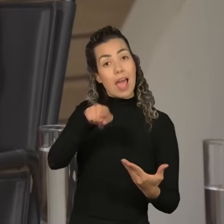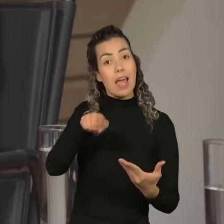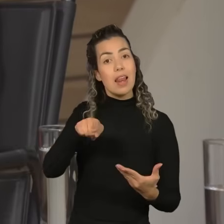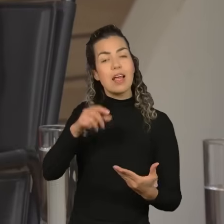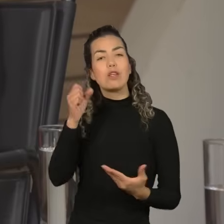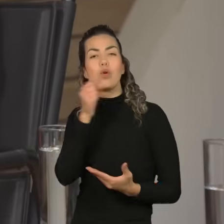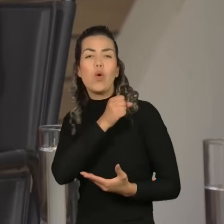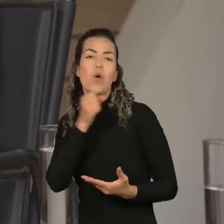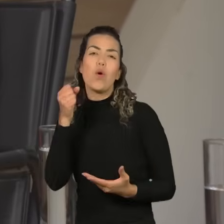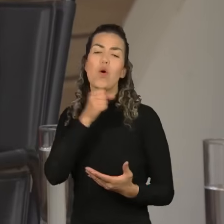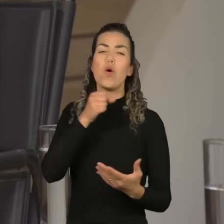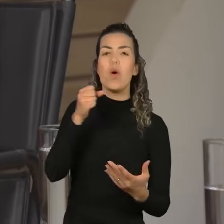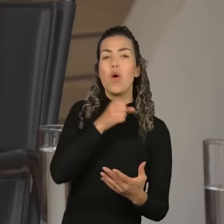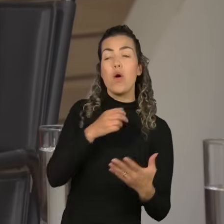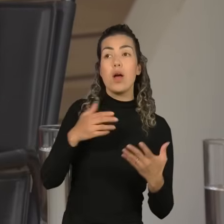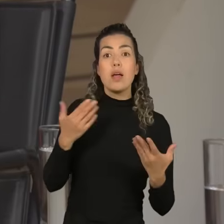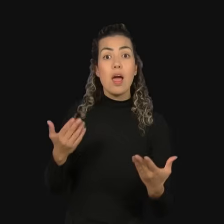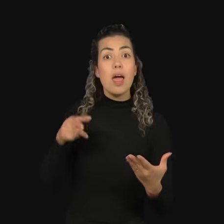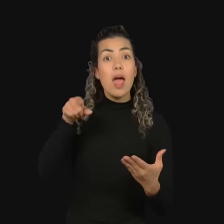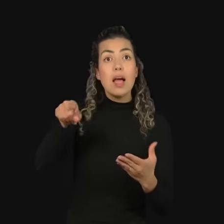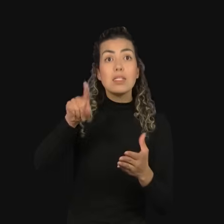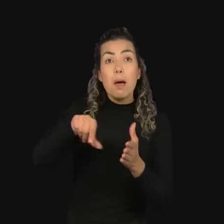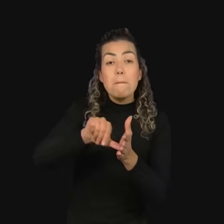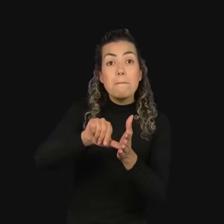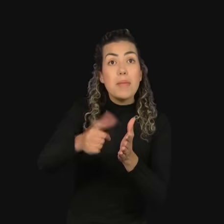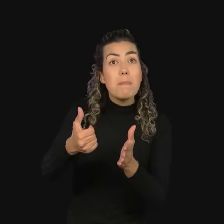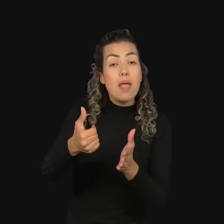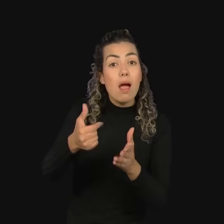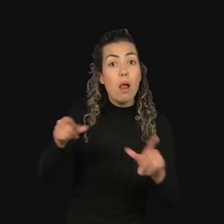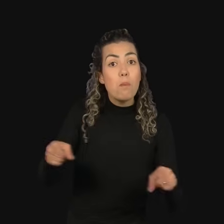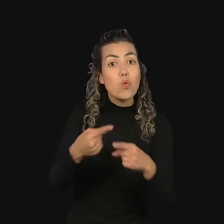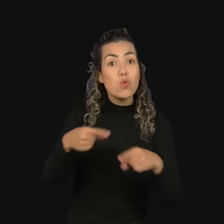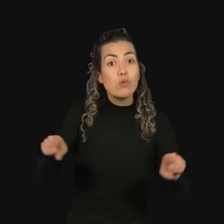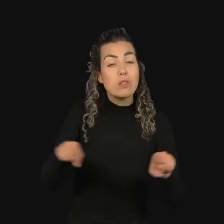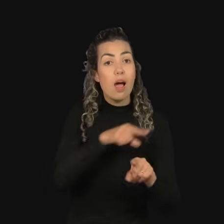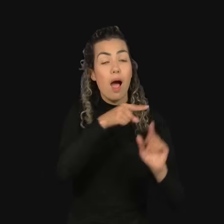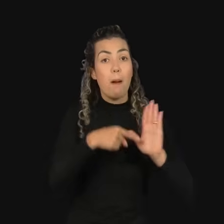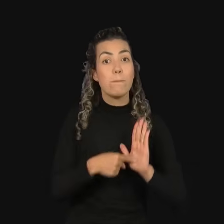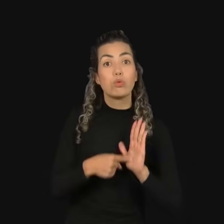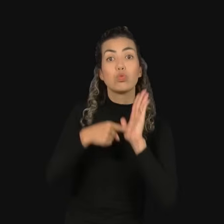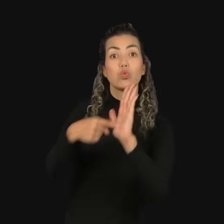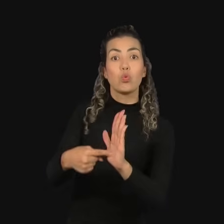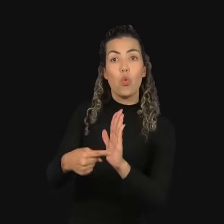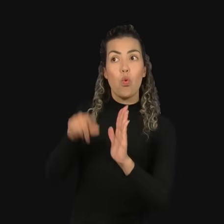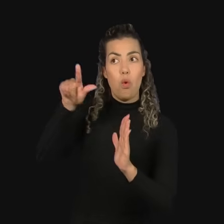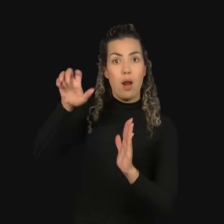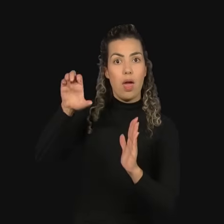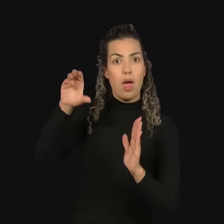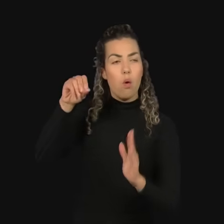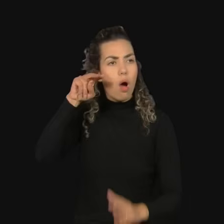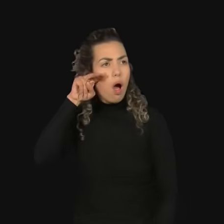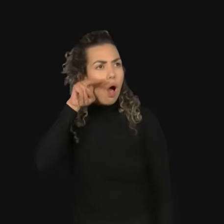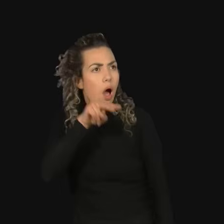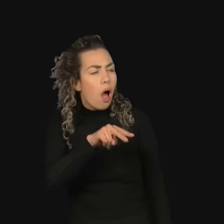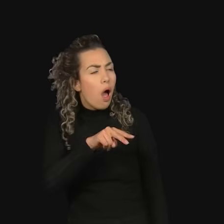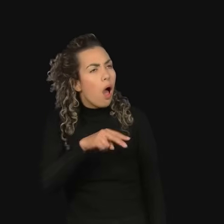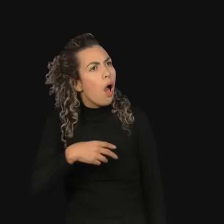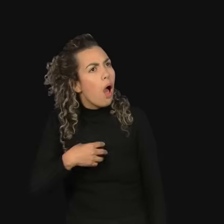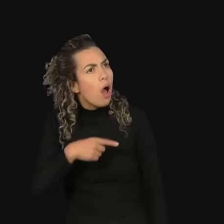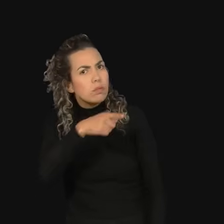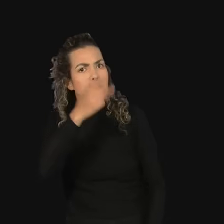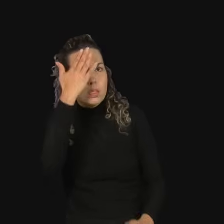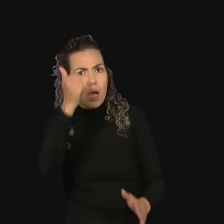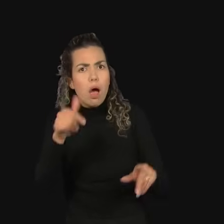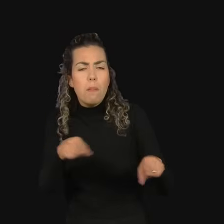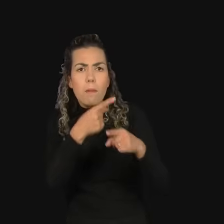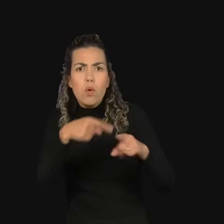primeira música que o Cazuza apresenta, assim, né, para o Léo Jaime, e o Léo Jaime descobre que ele compõe, que ele canta,